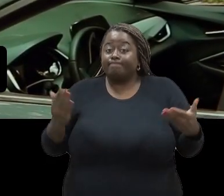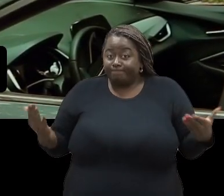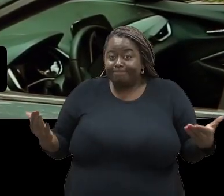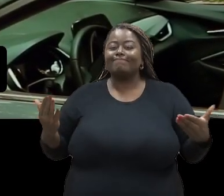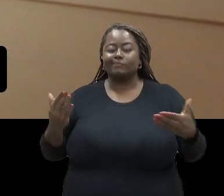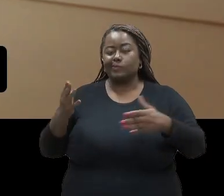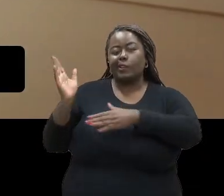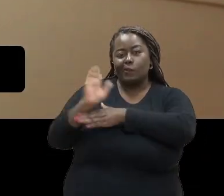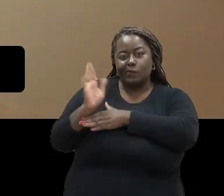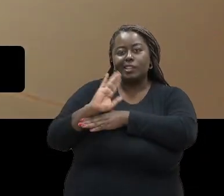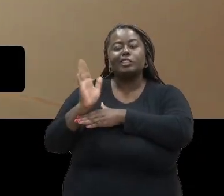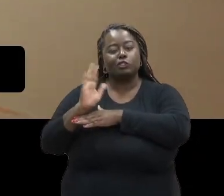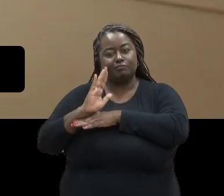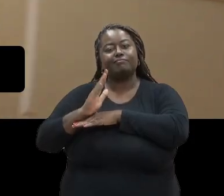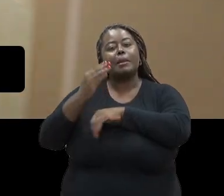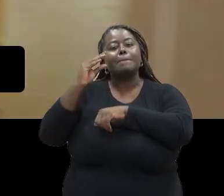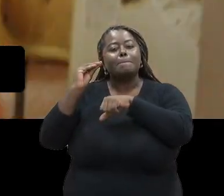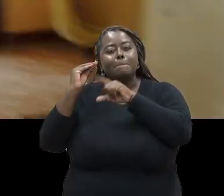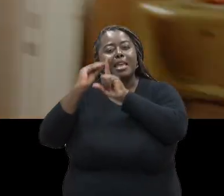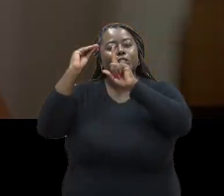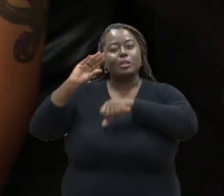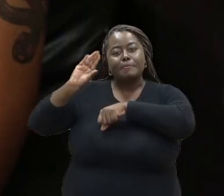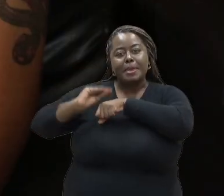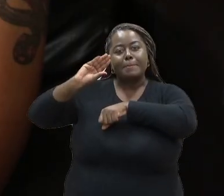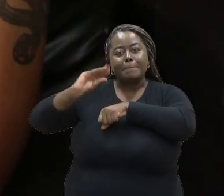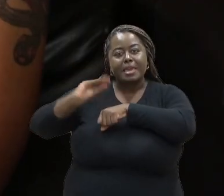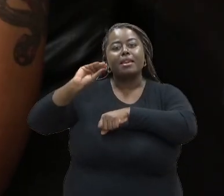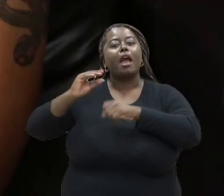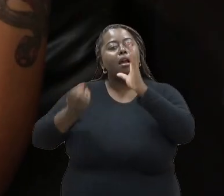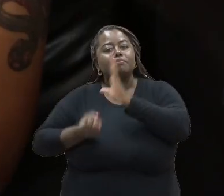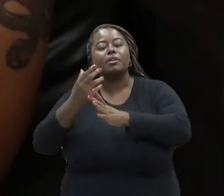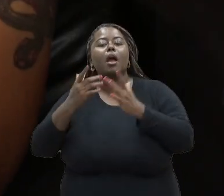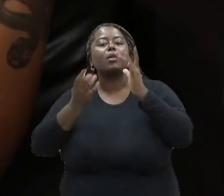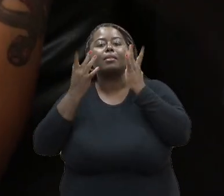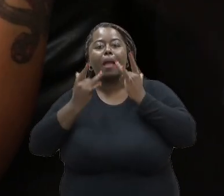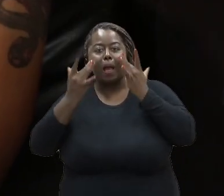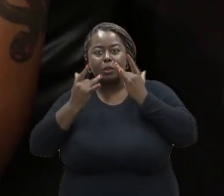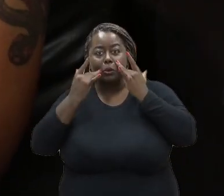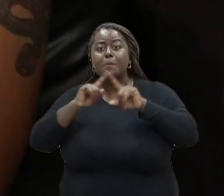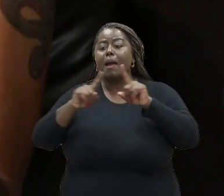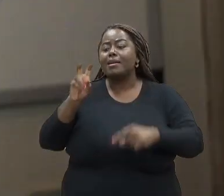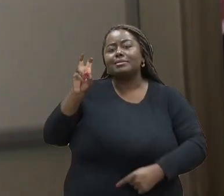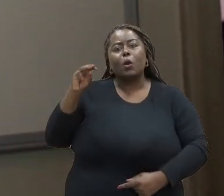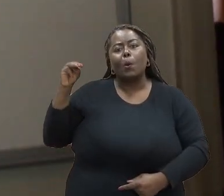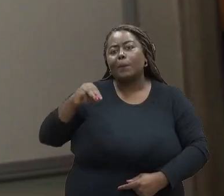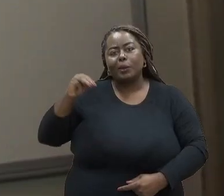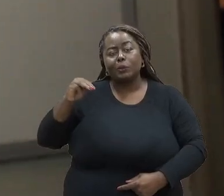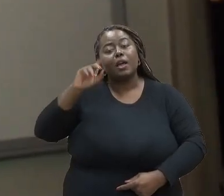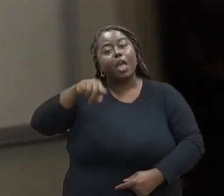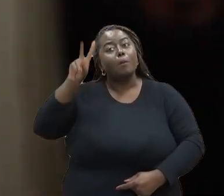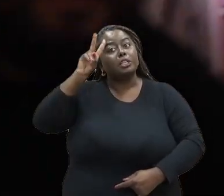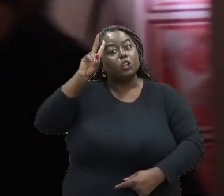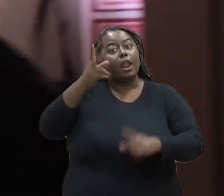Beijo. Então, o Bipador de Beijos, ele nasceu como uma peça de teatro. Bárbara Carone. Só que são 5 minutos de curta, né? Então é uma história toda